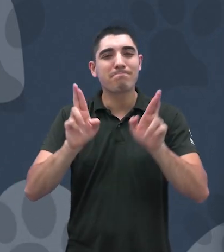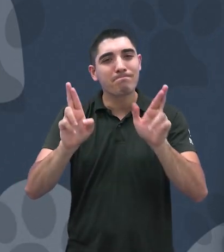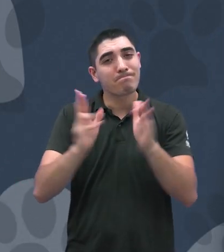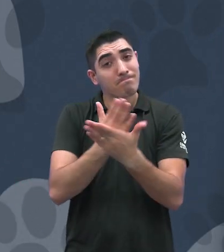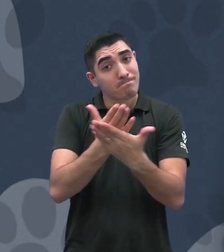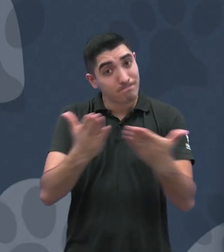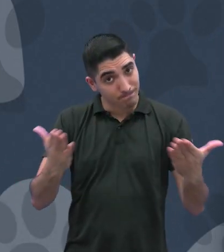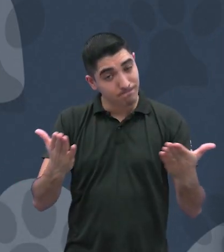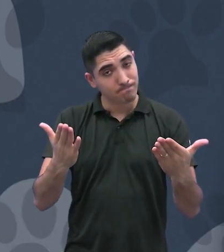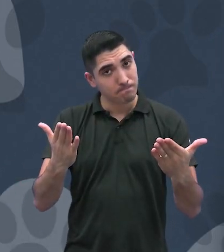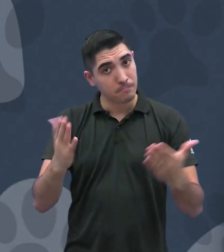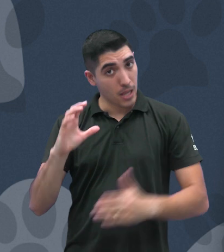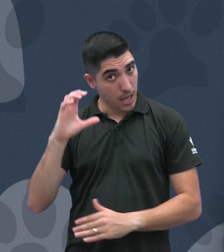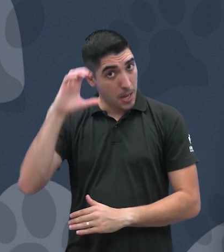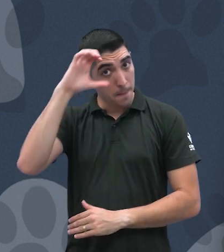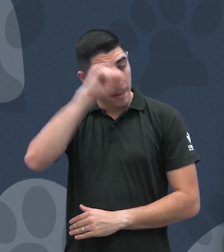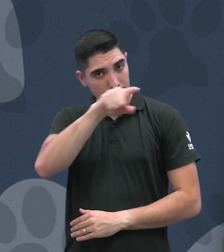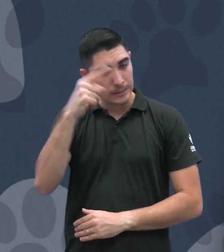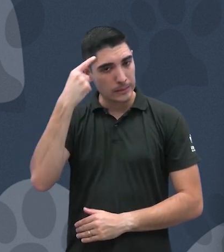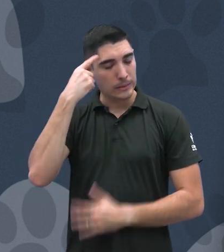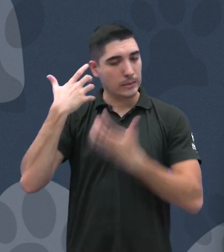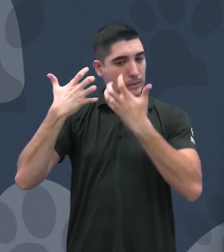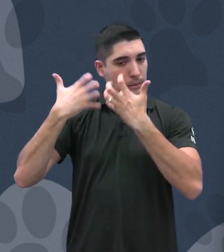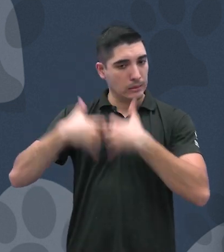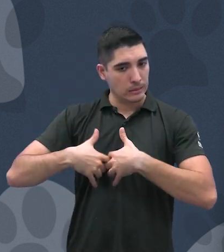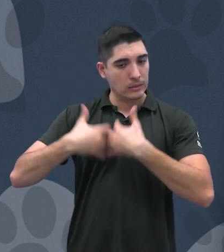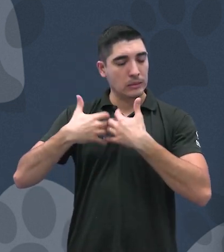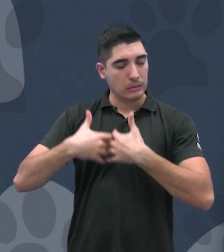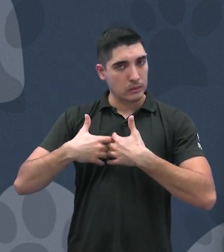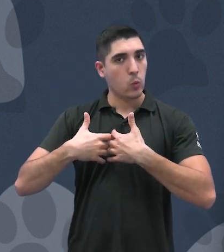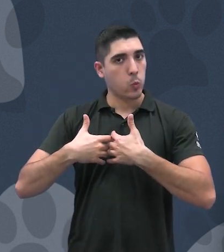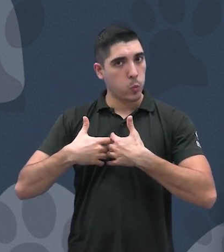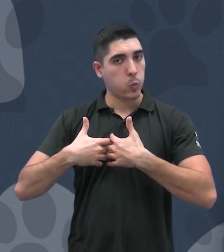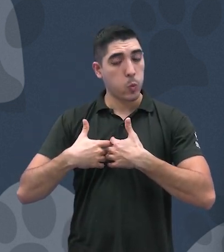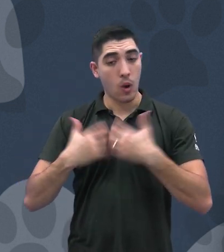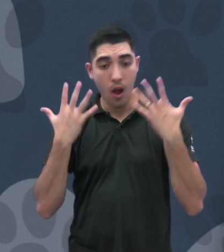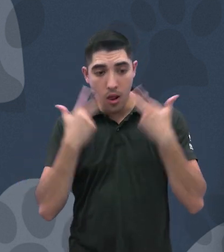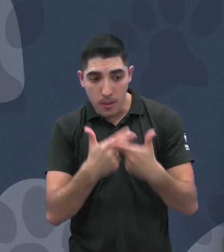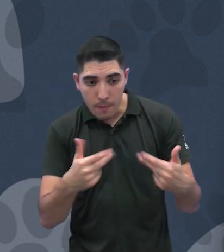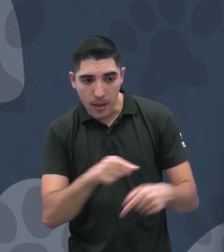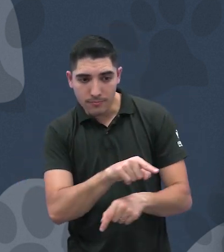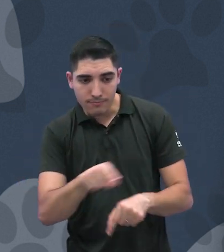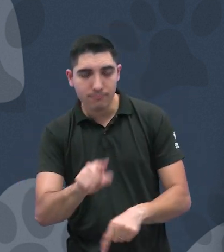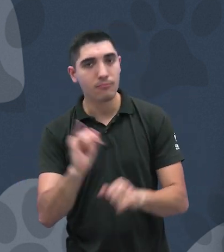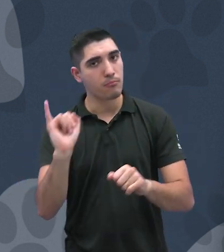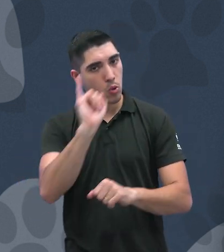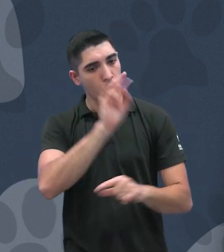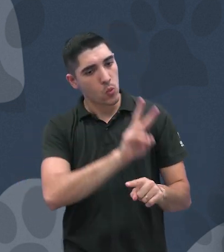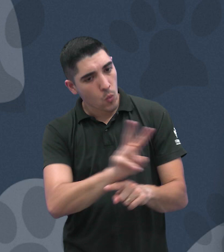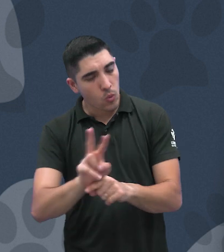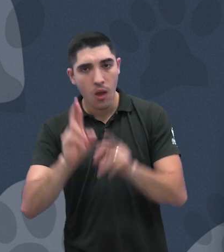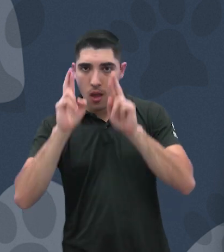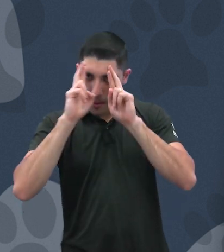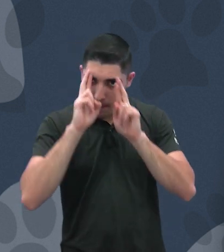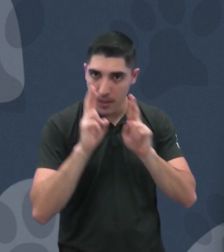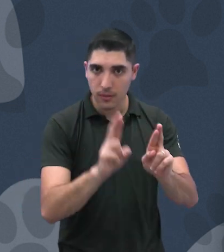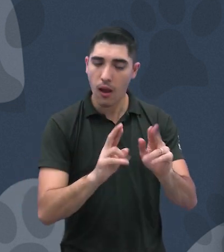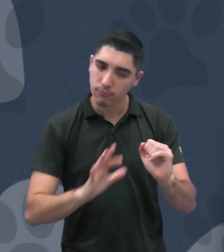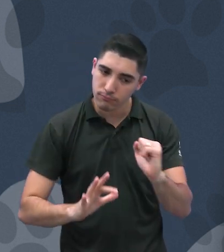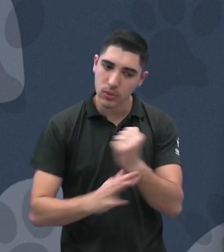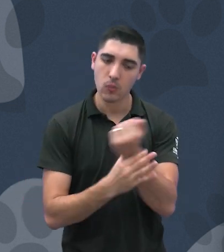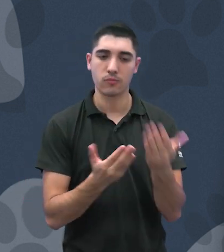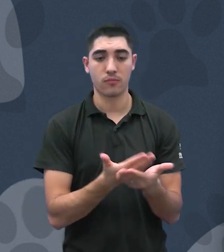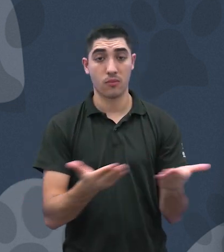Galera, espero que o programa de hoje tenha te feito aí refletir, né, sobre a importância de cuidar, de respeitar e de proteger